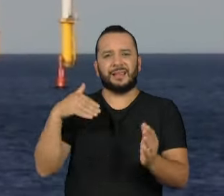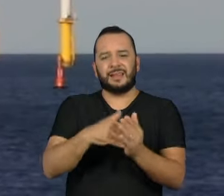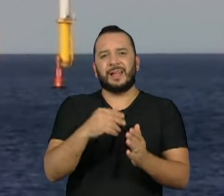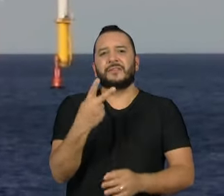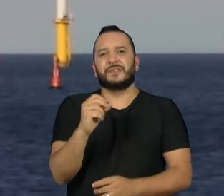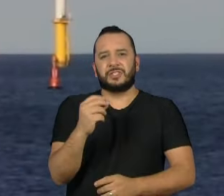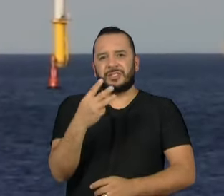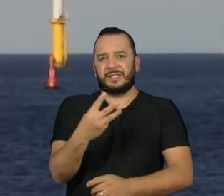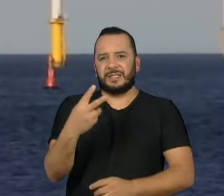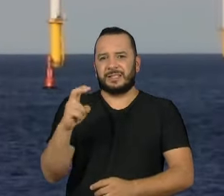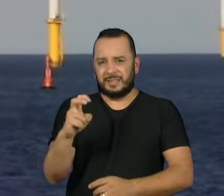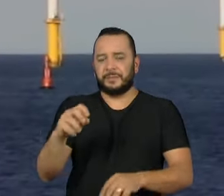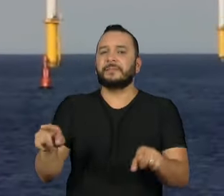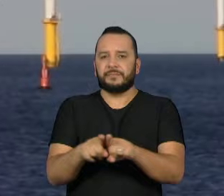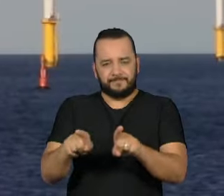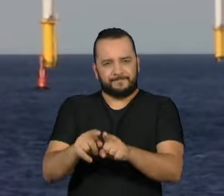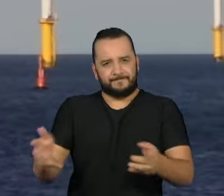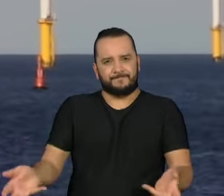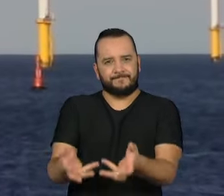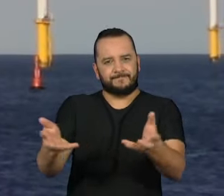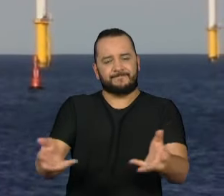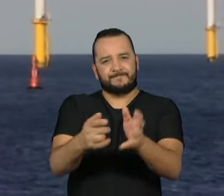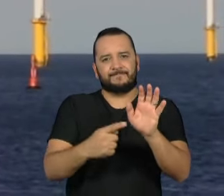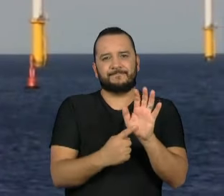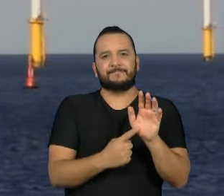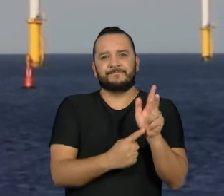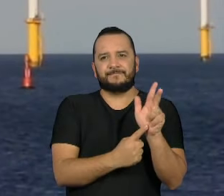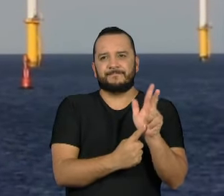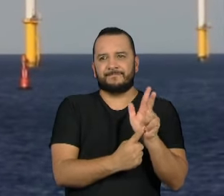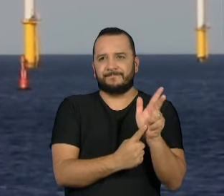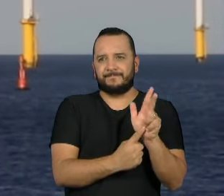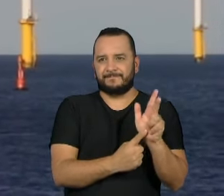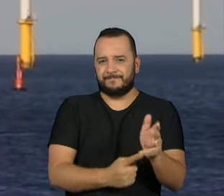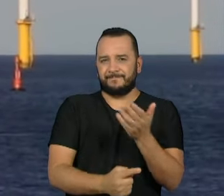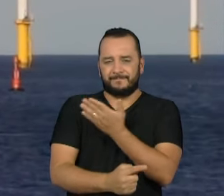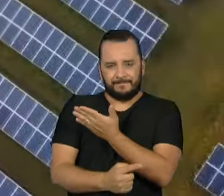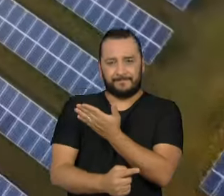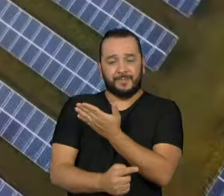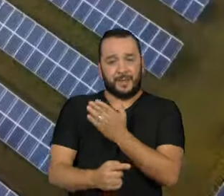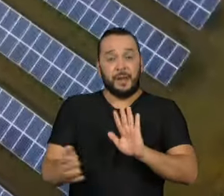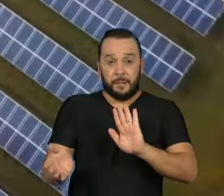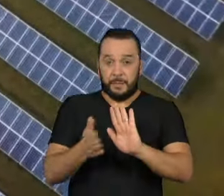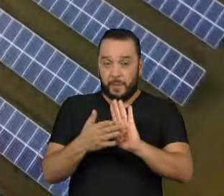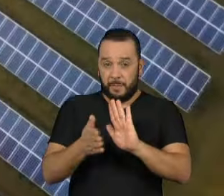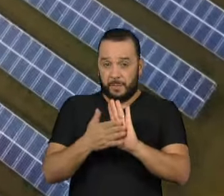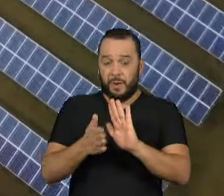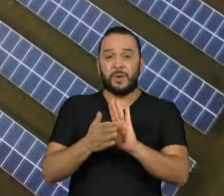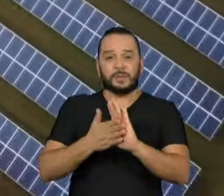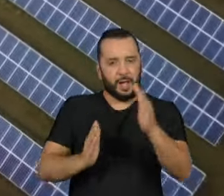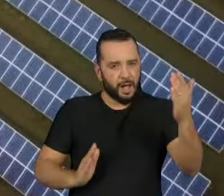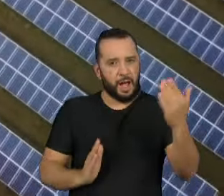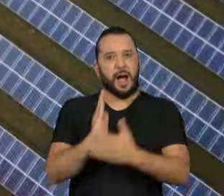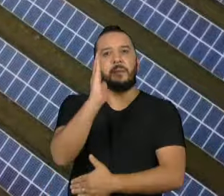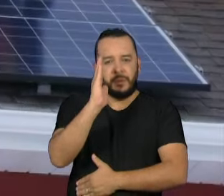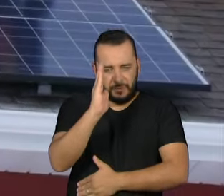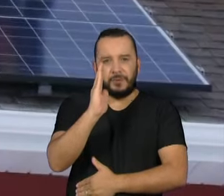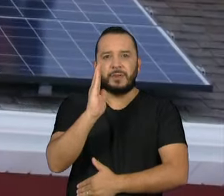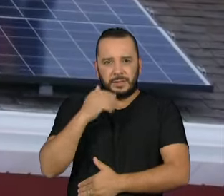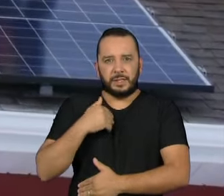maior incentivo a fontes renováveis de energia. As propostas precisam passar pela aprovação do